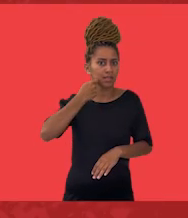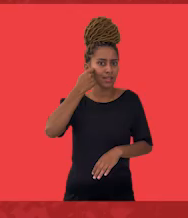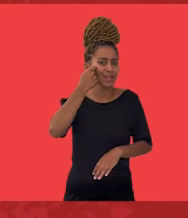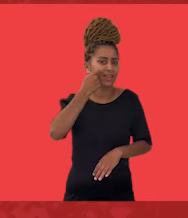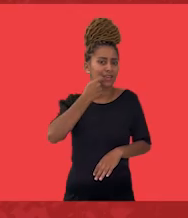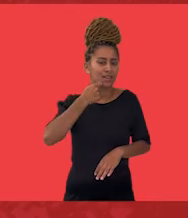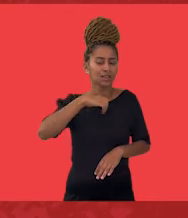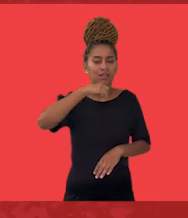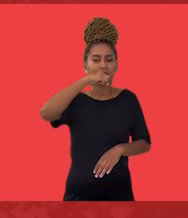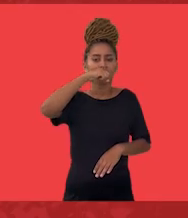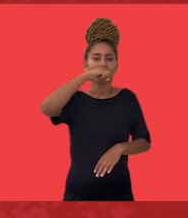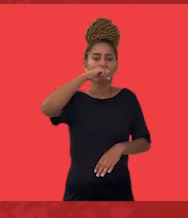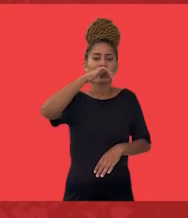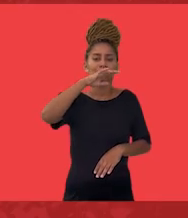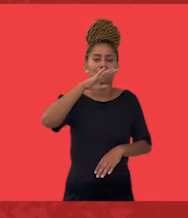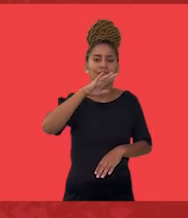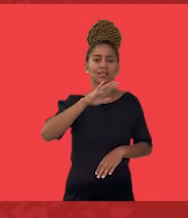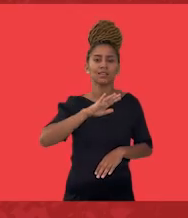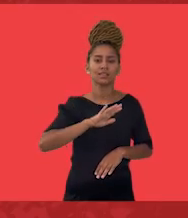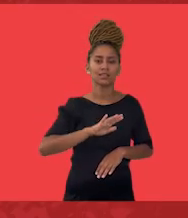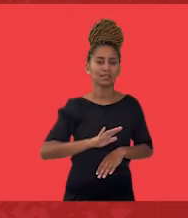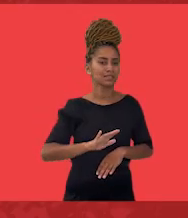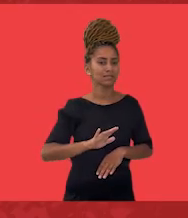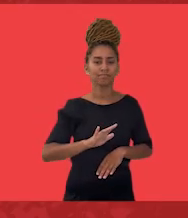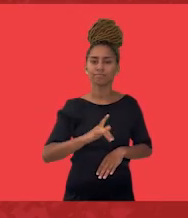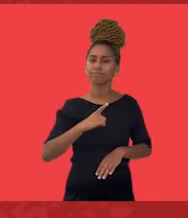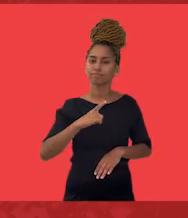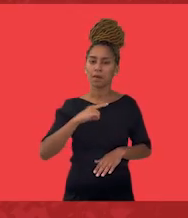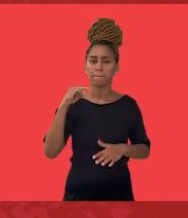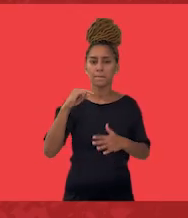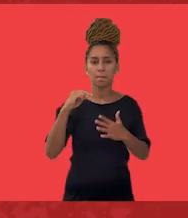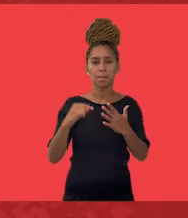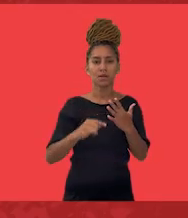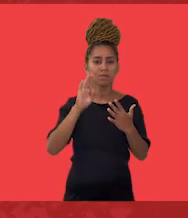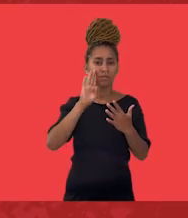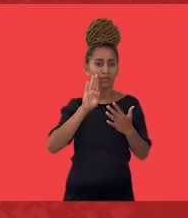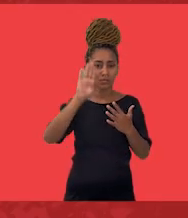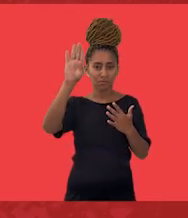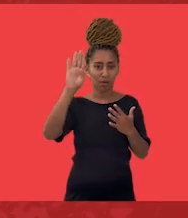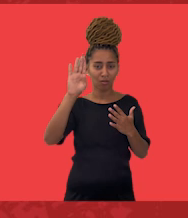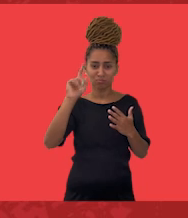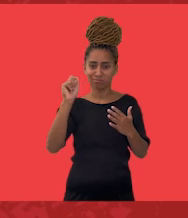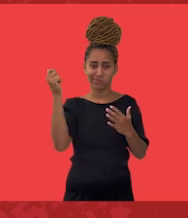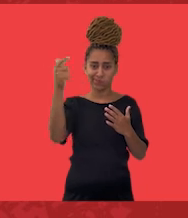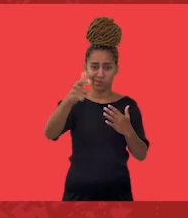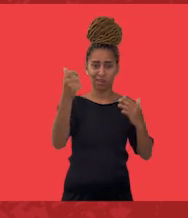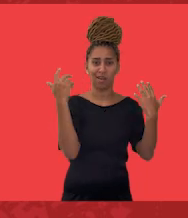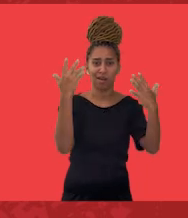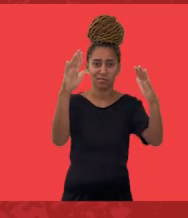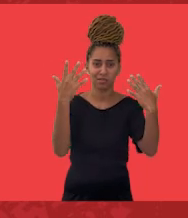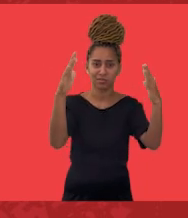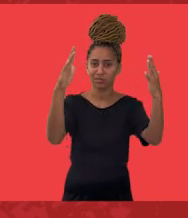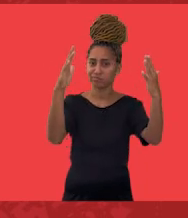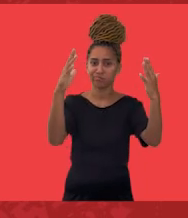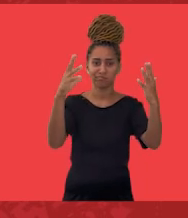Penso que... Será que... Você que me lê agora, sabe algo que aprendi?